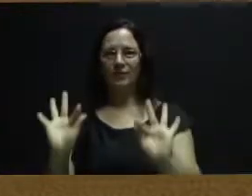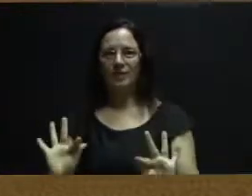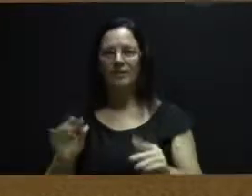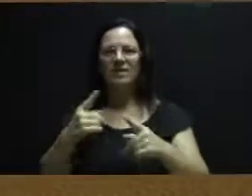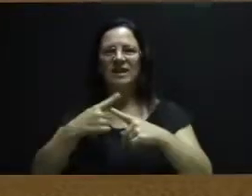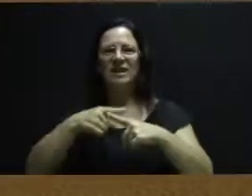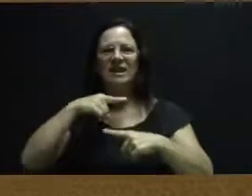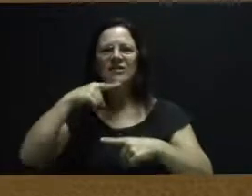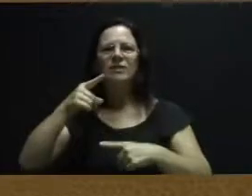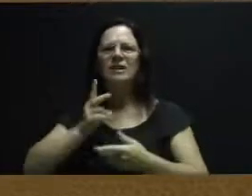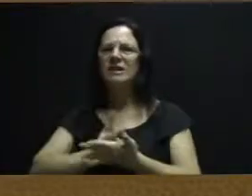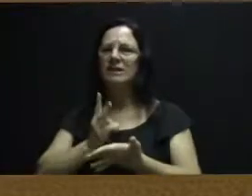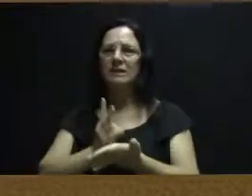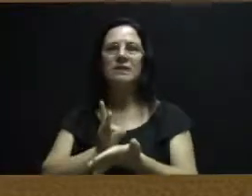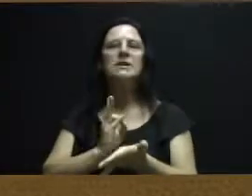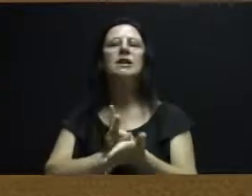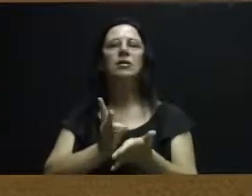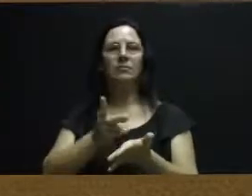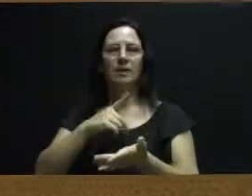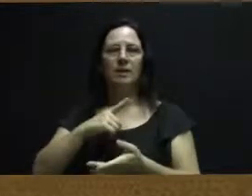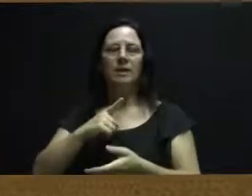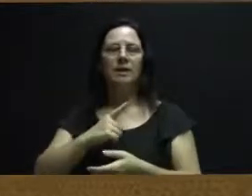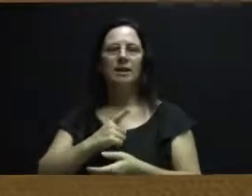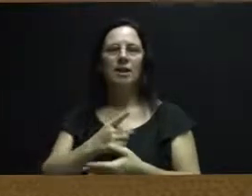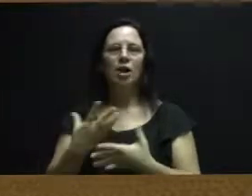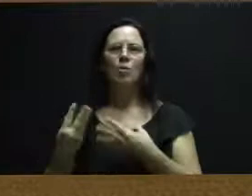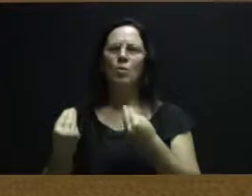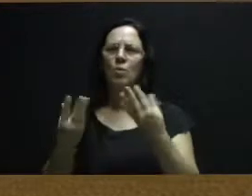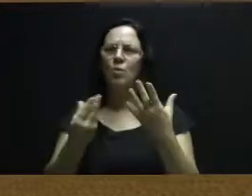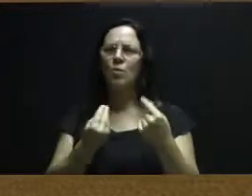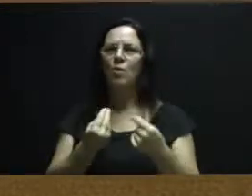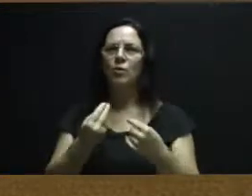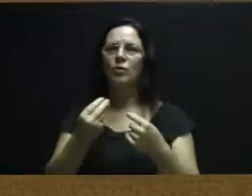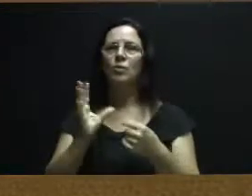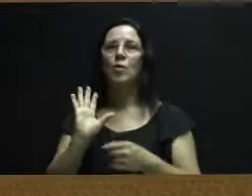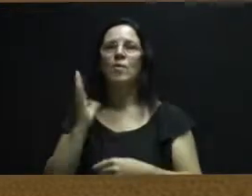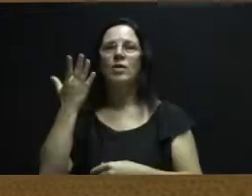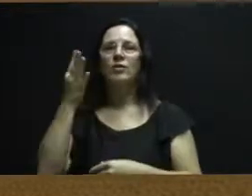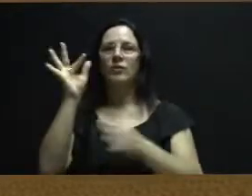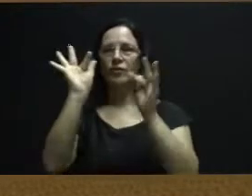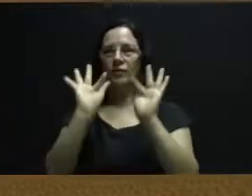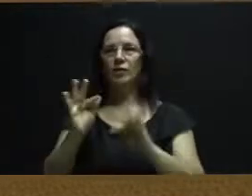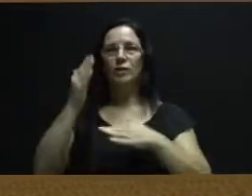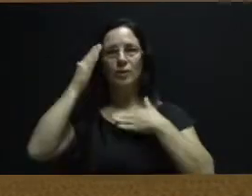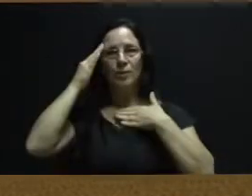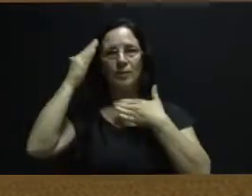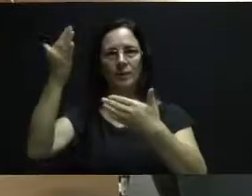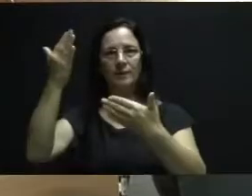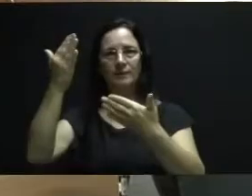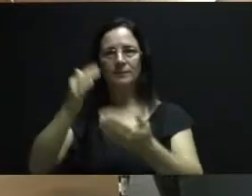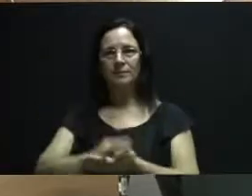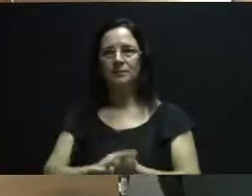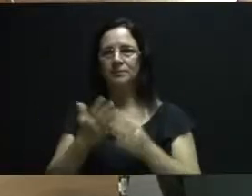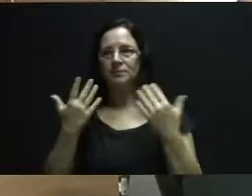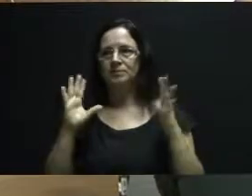ninguém é feliz o tempo todo. Nós temos que ter muitos momentos de felicidade na nossa vida. Obrigado, gente.